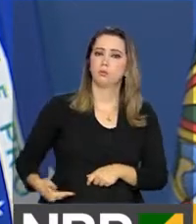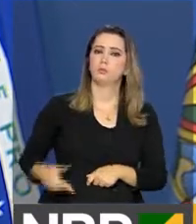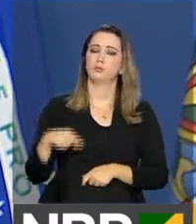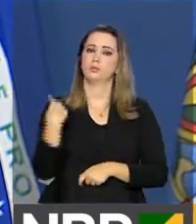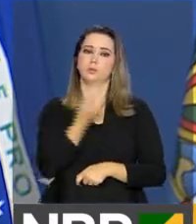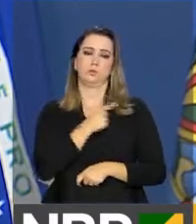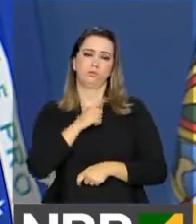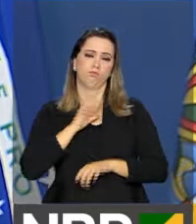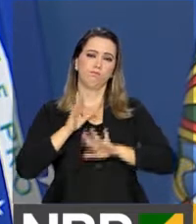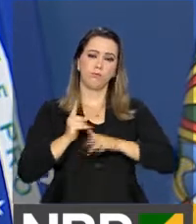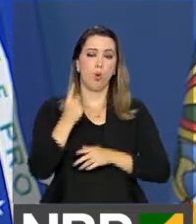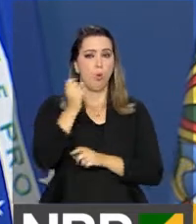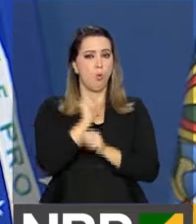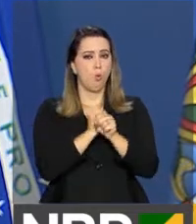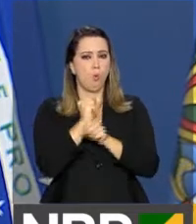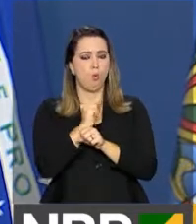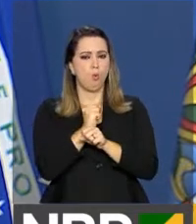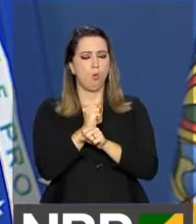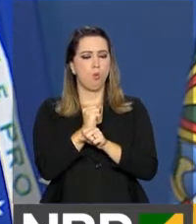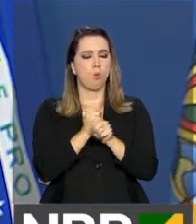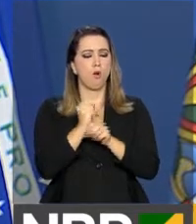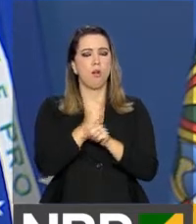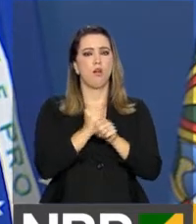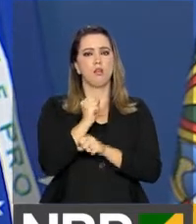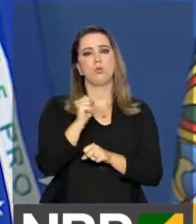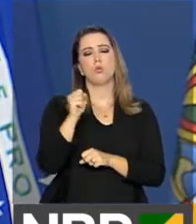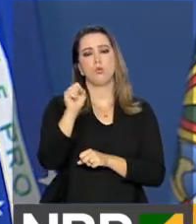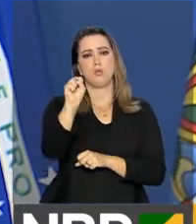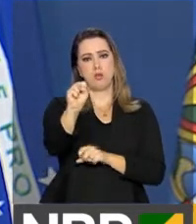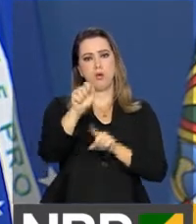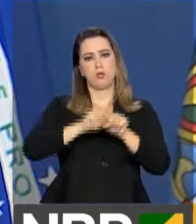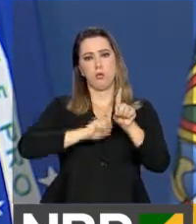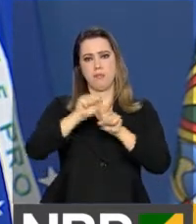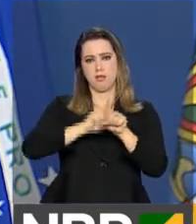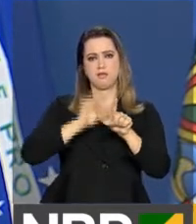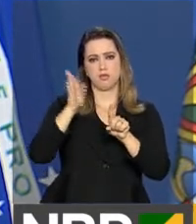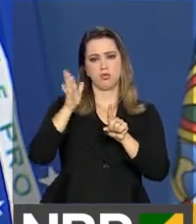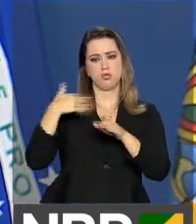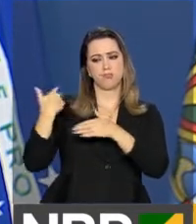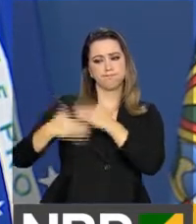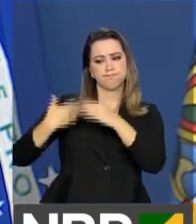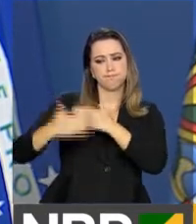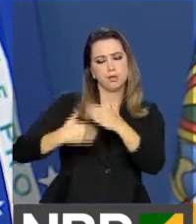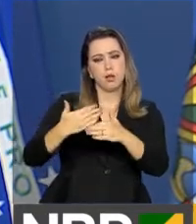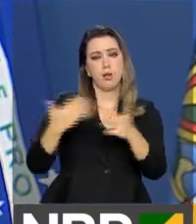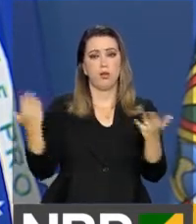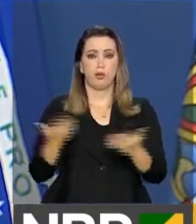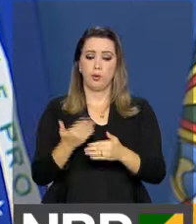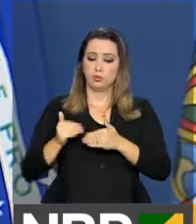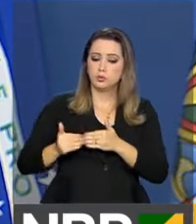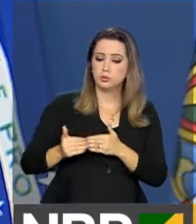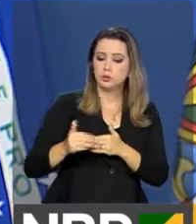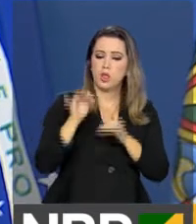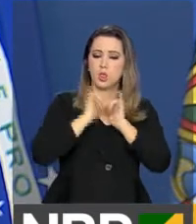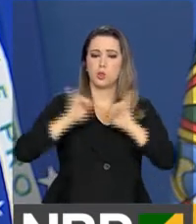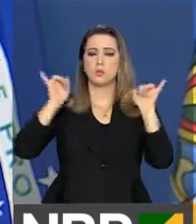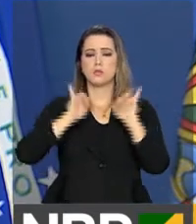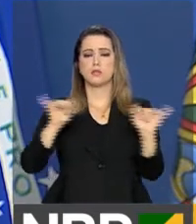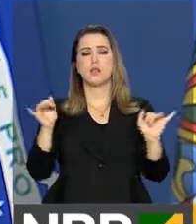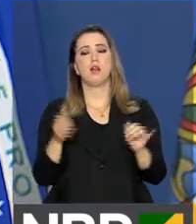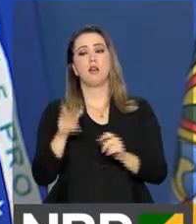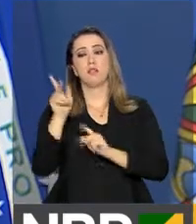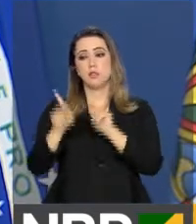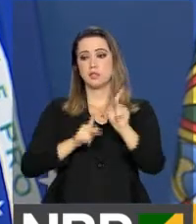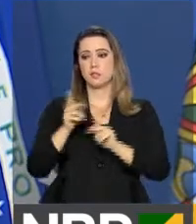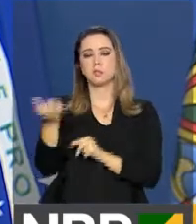temos nós temos um ano e oito meses de governo e fizemos reformas e tomar as medidas que ao longo do tempo foram anunciadas e desejadas